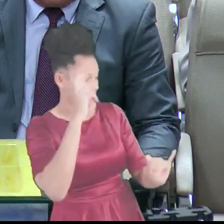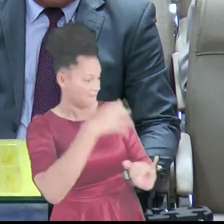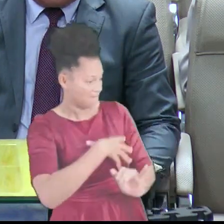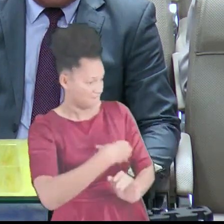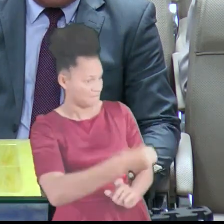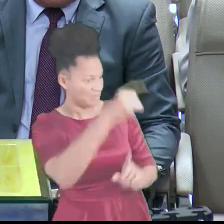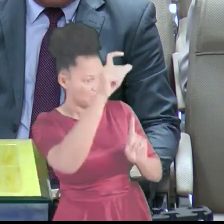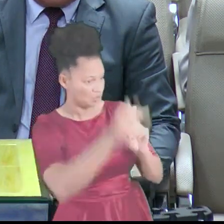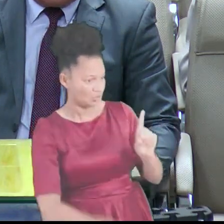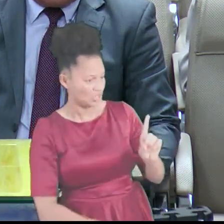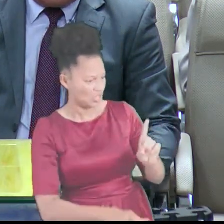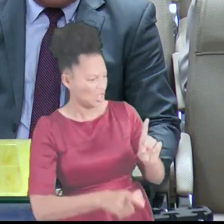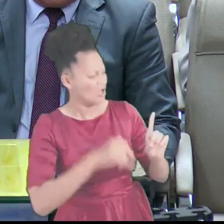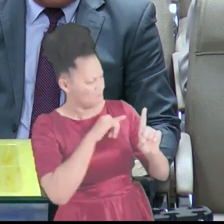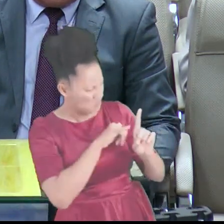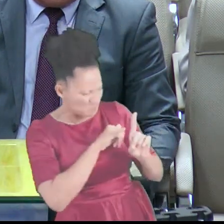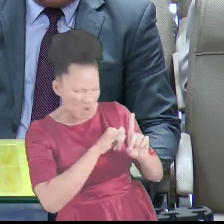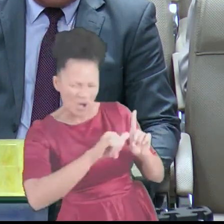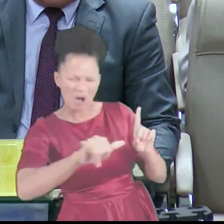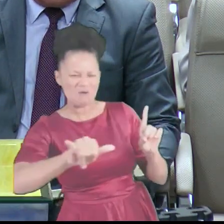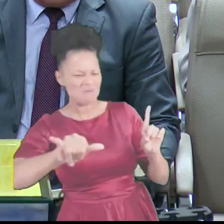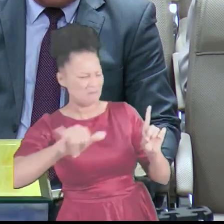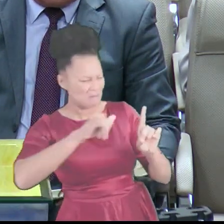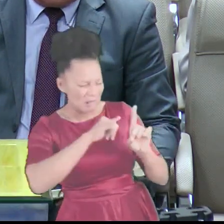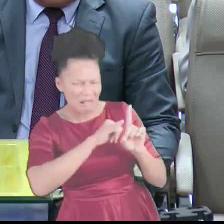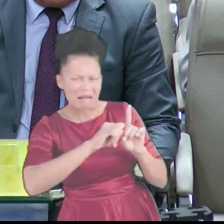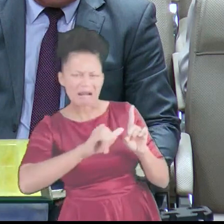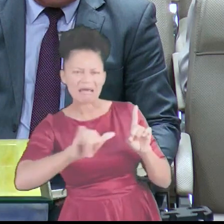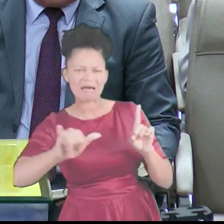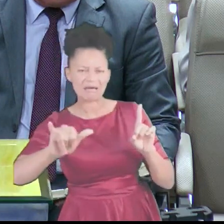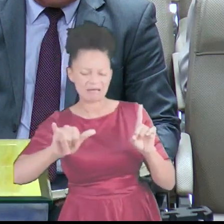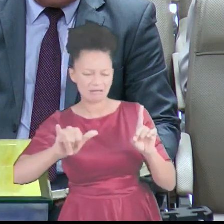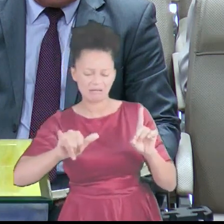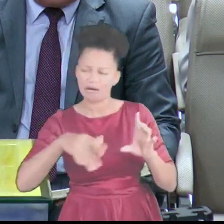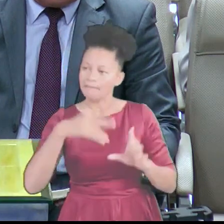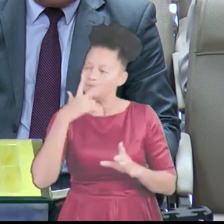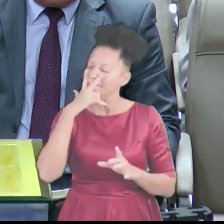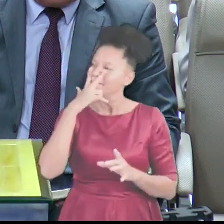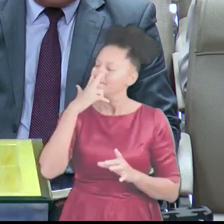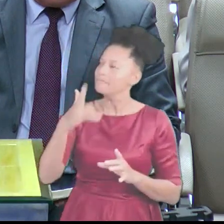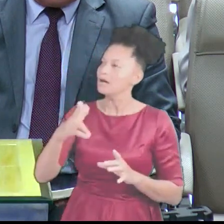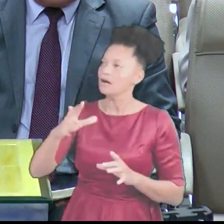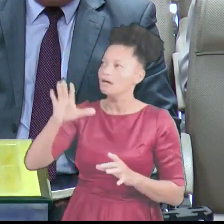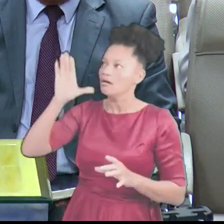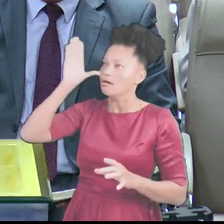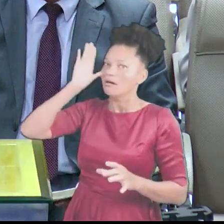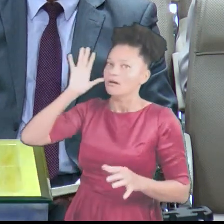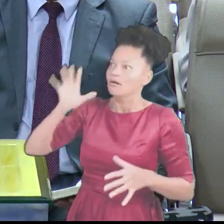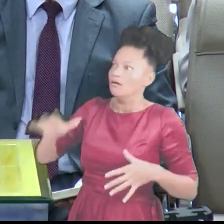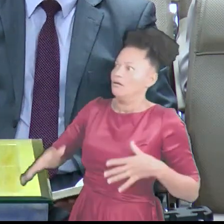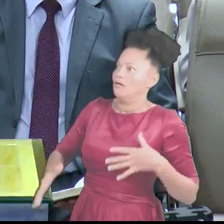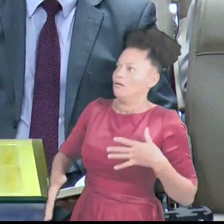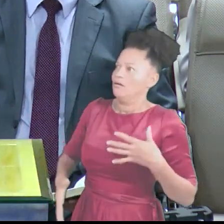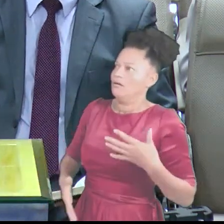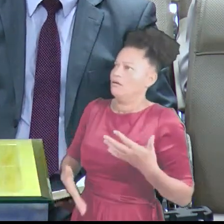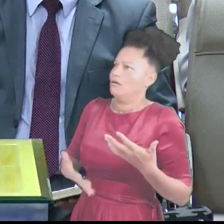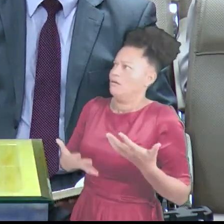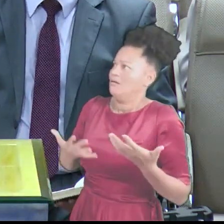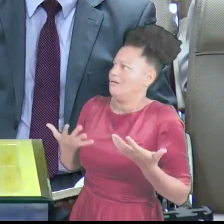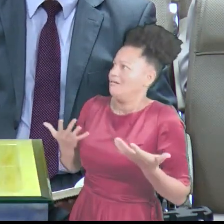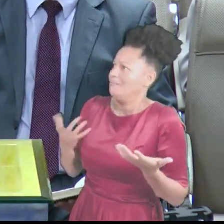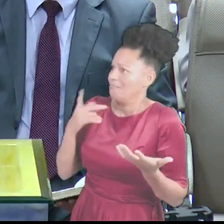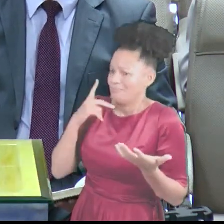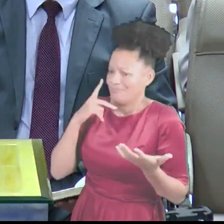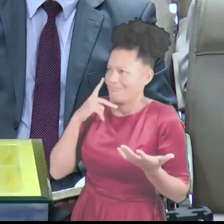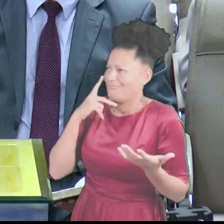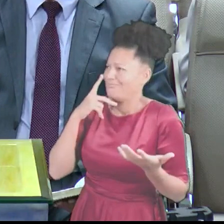do homem, profetiza. Parece que eu vejo Ezequiel olhando assim e dizendo: profetizar